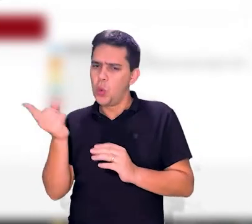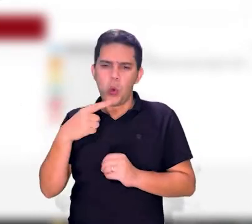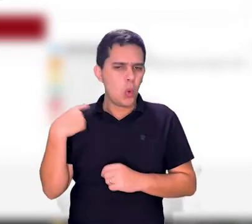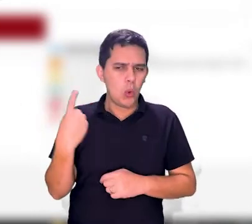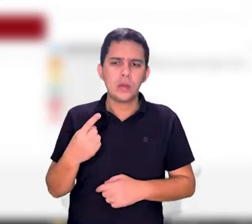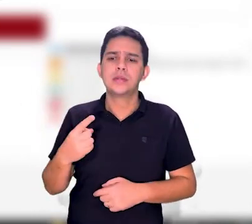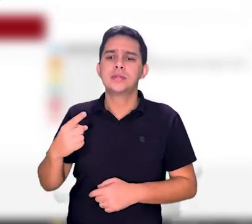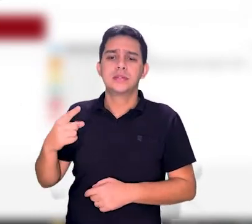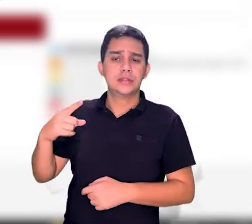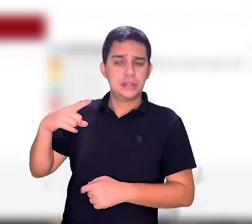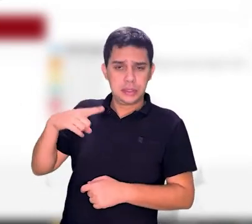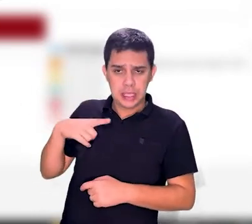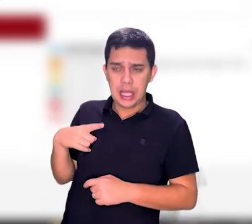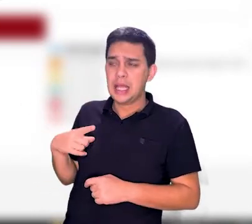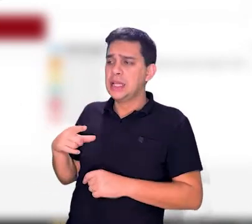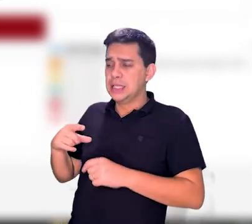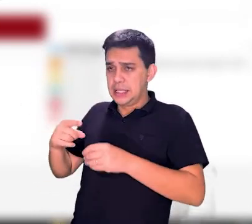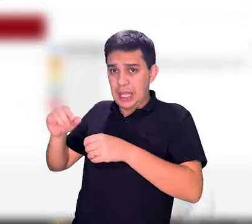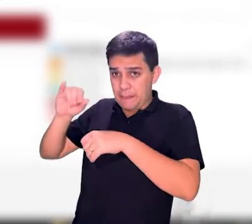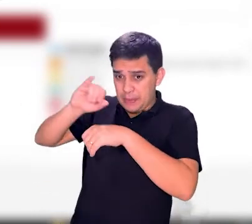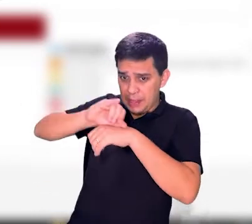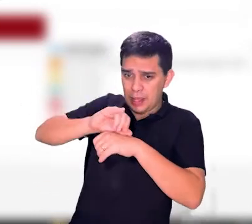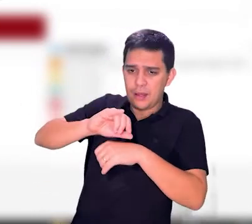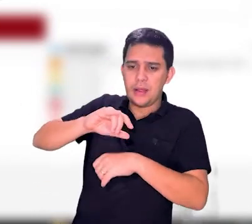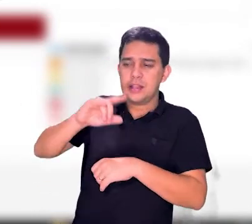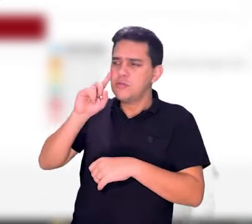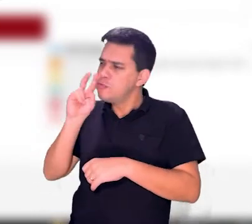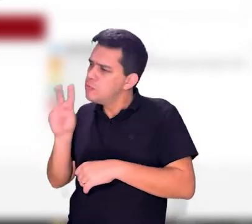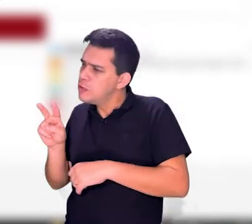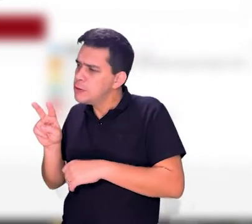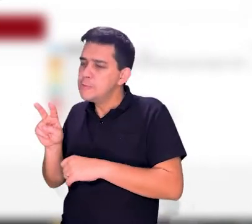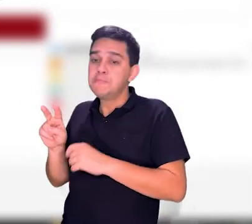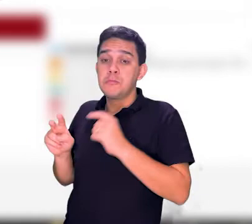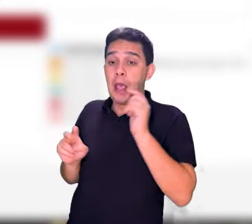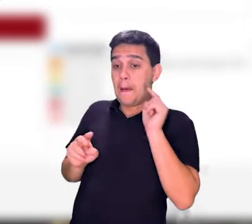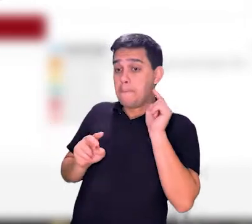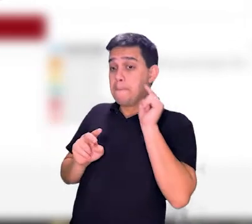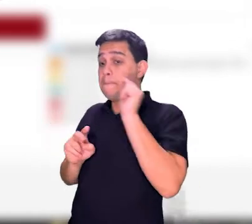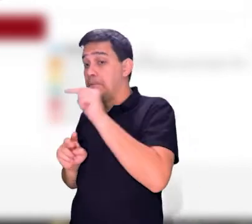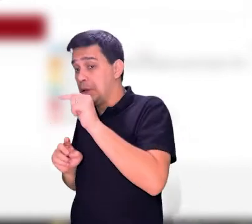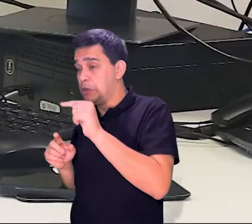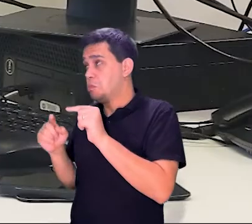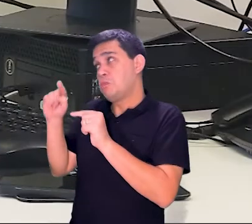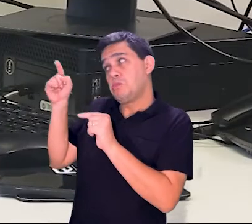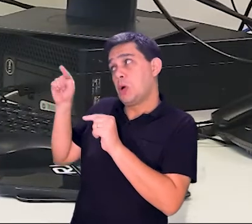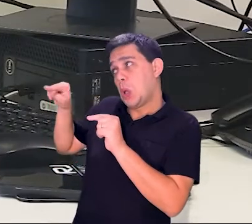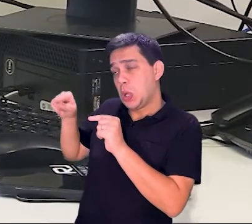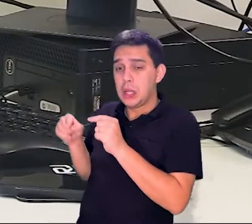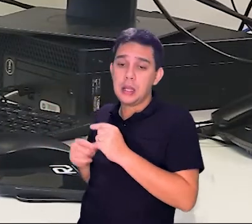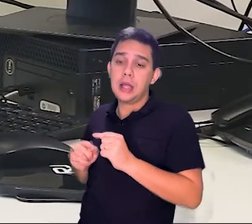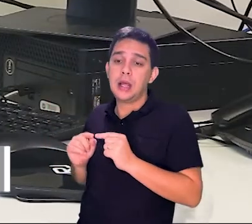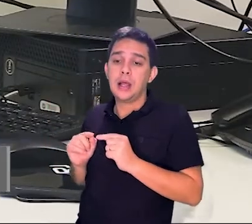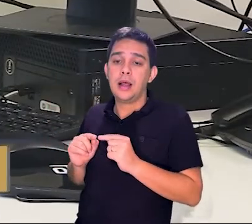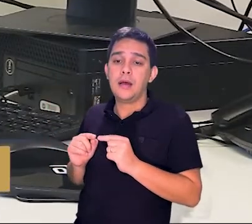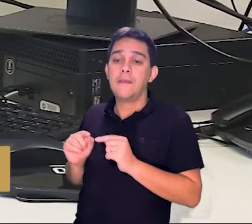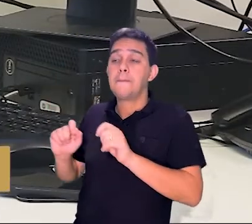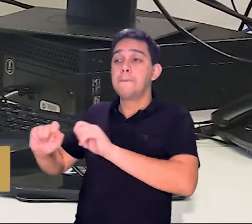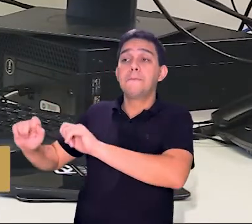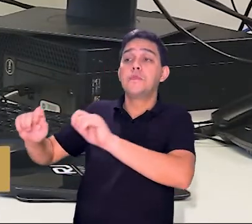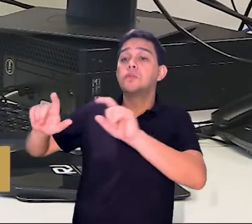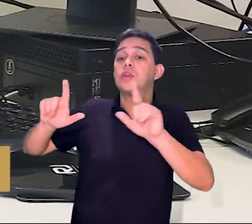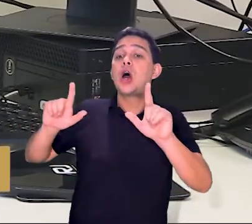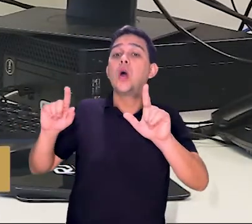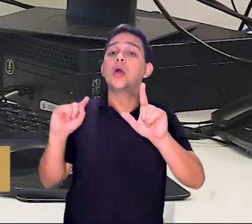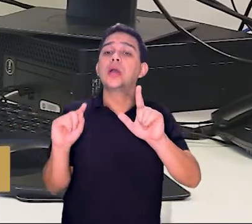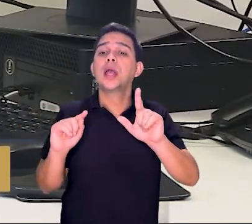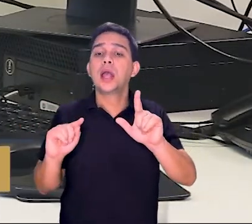Pessoa Idosa da capital, e nós poderemos, ao clicar em uma delas, irá aparecer dados